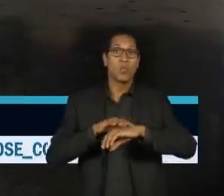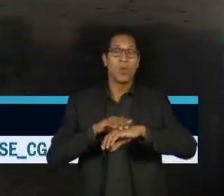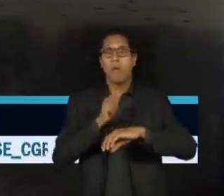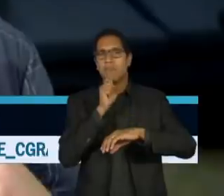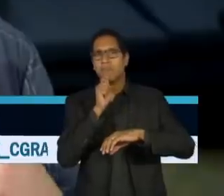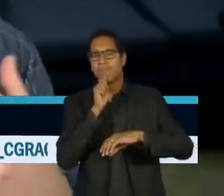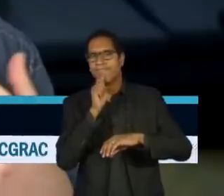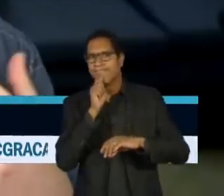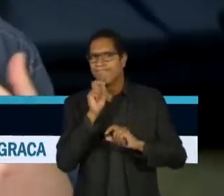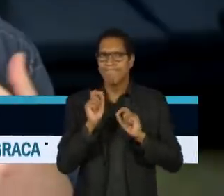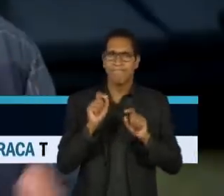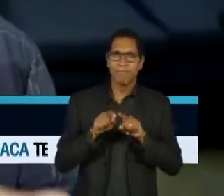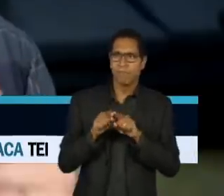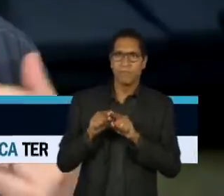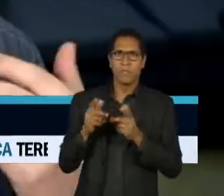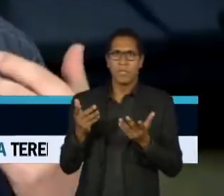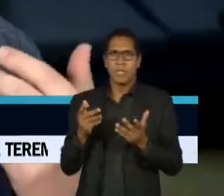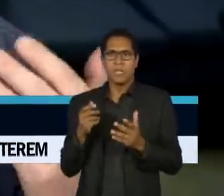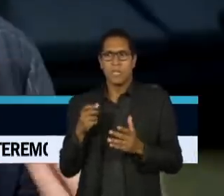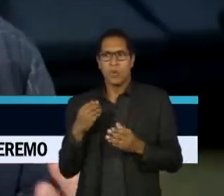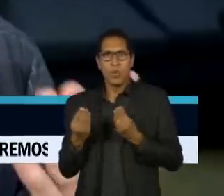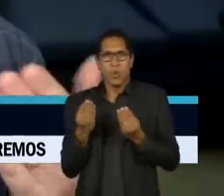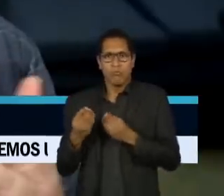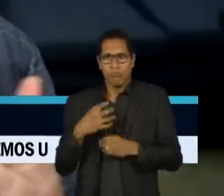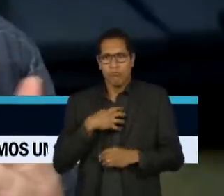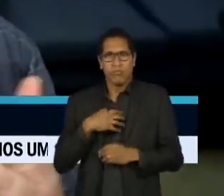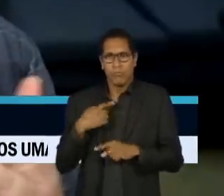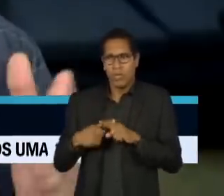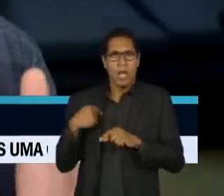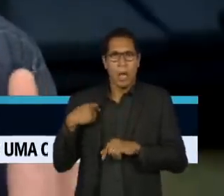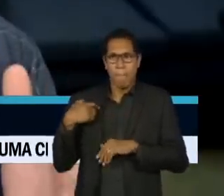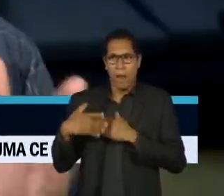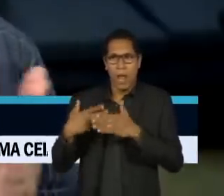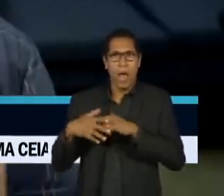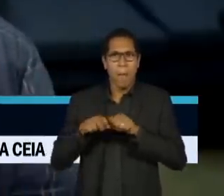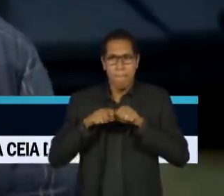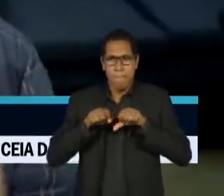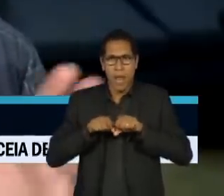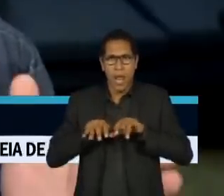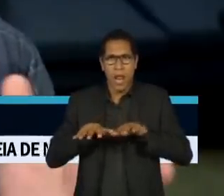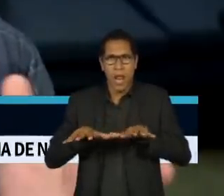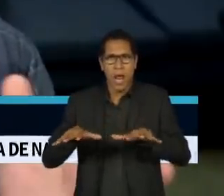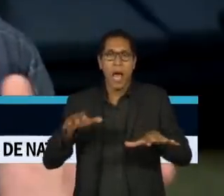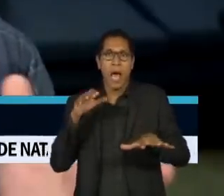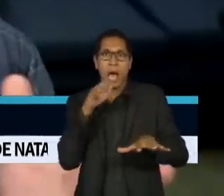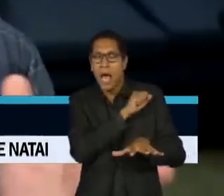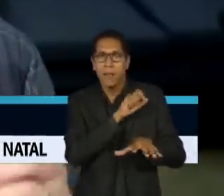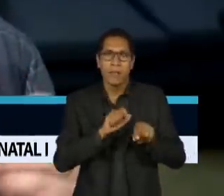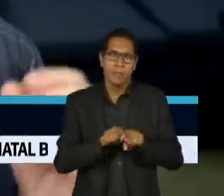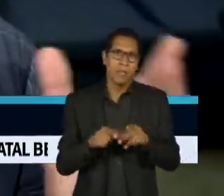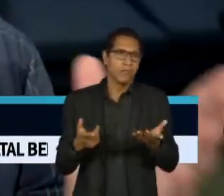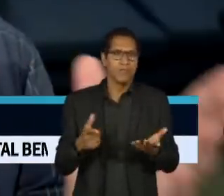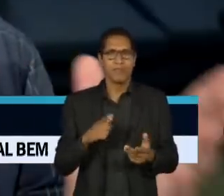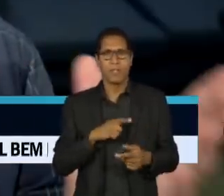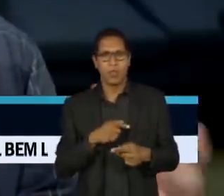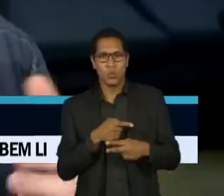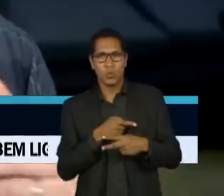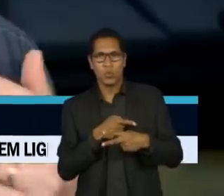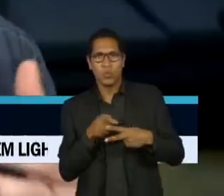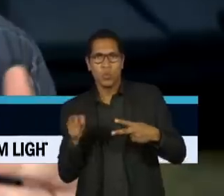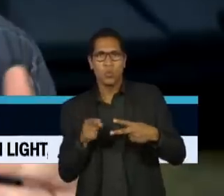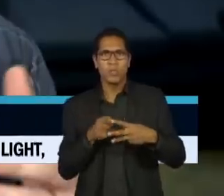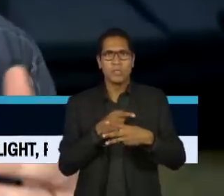descobrir isso. Ela se avançou tão rápido, ela se espalhou tanto e tão cedo, que a gente ainda não deu tempo, 2, 3, 4 semanas, dos